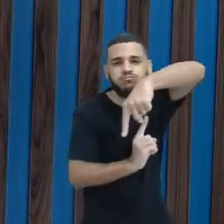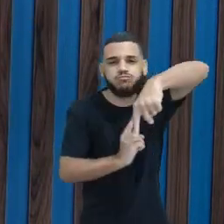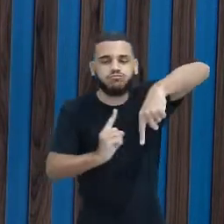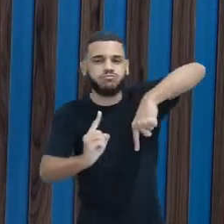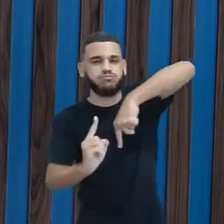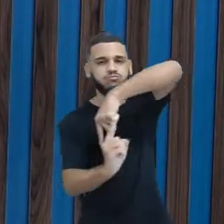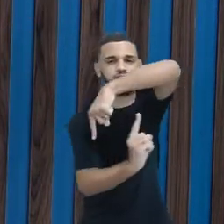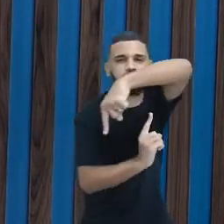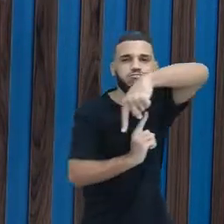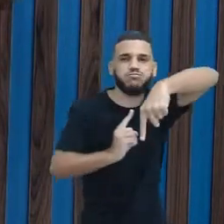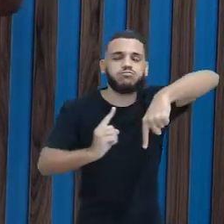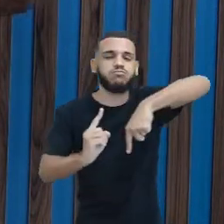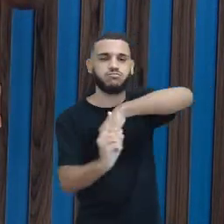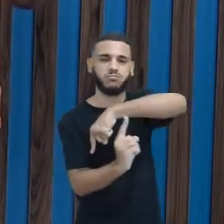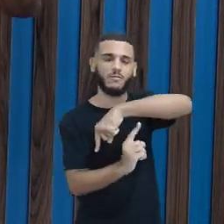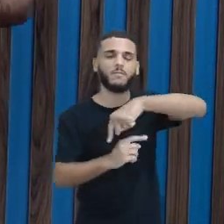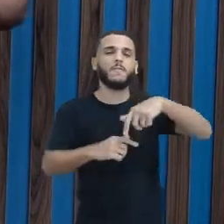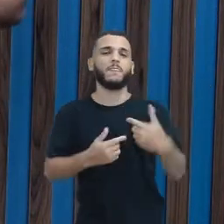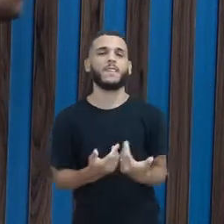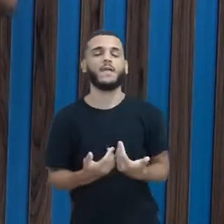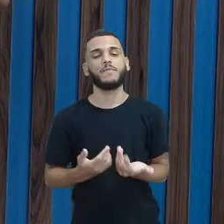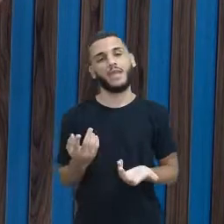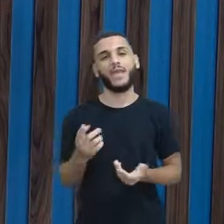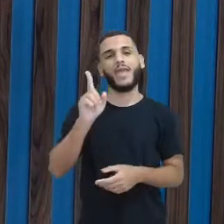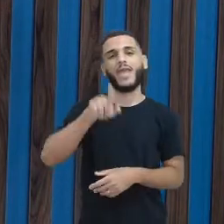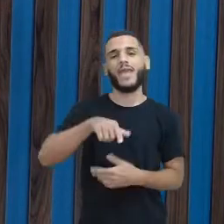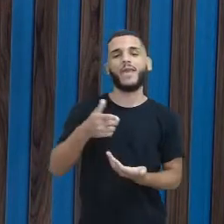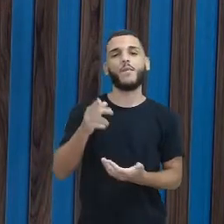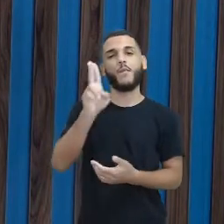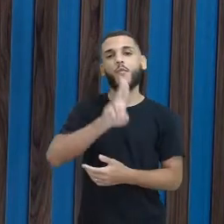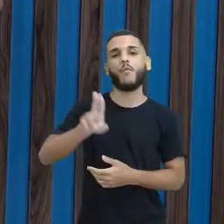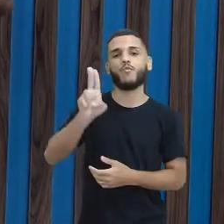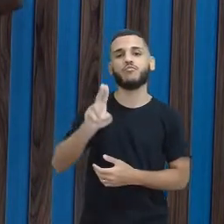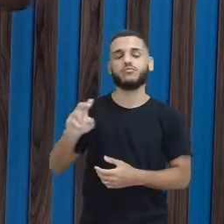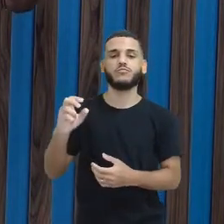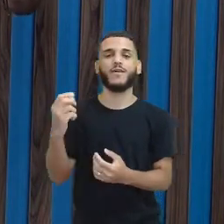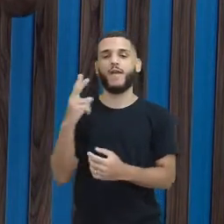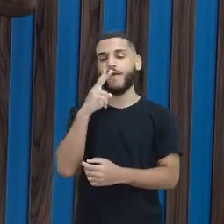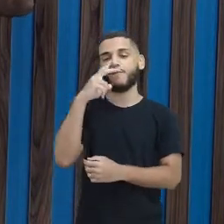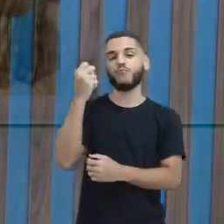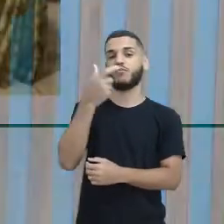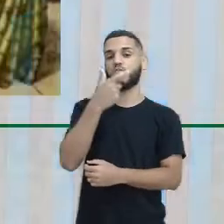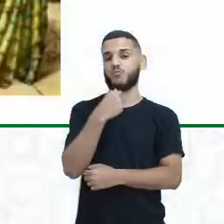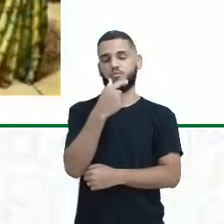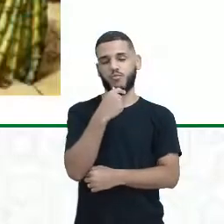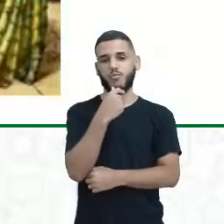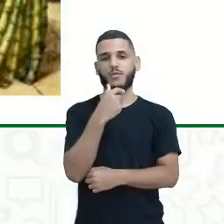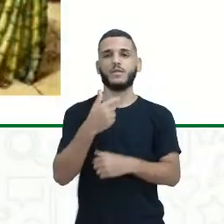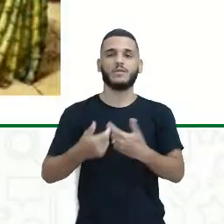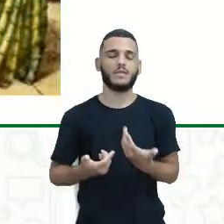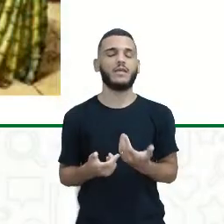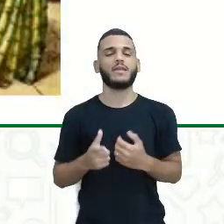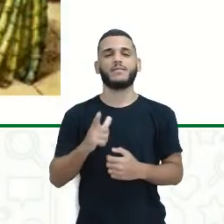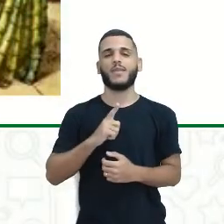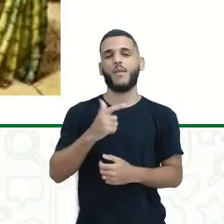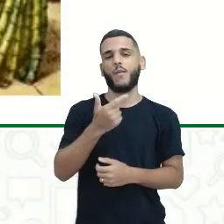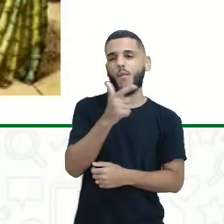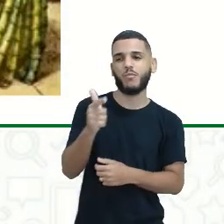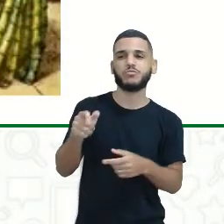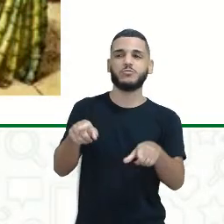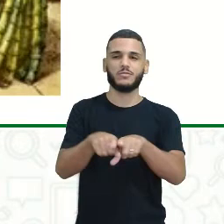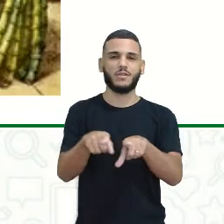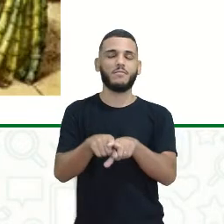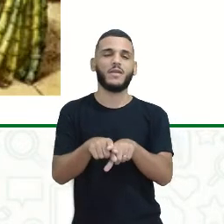esse engenho aqui é um engenho de tração humana, né? E eles podiam ter também alguns outros engenhos,